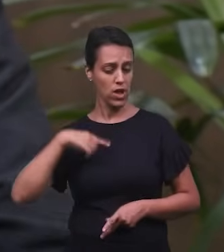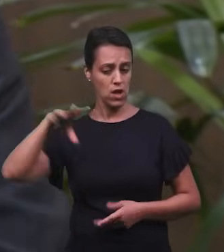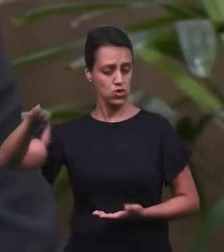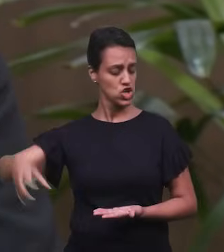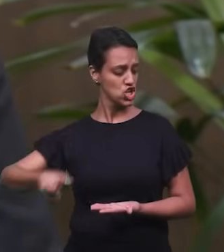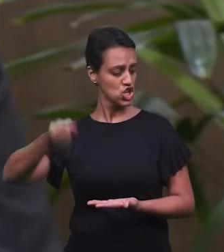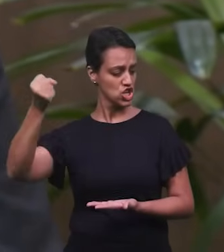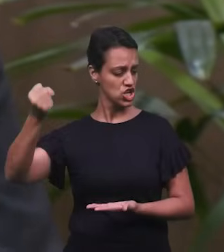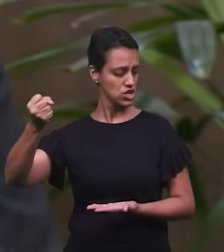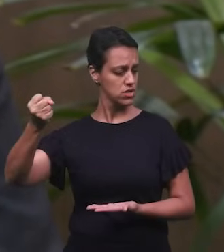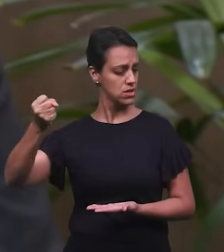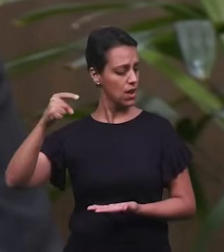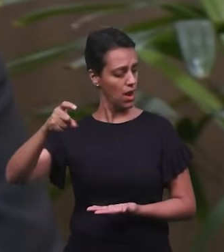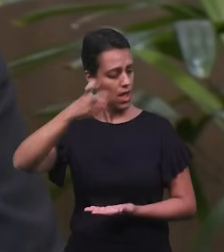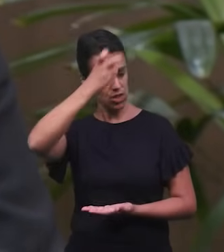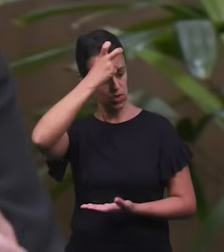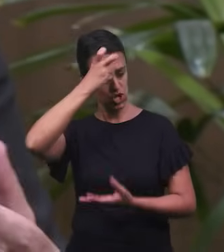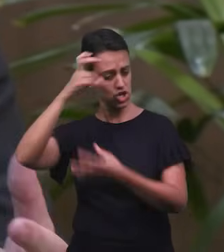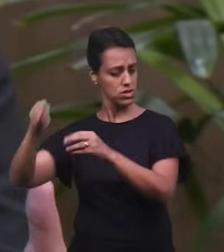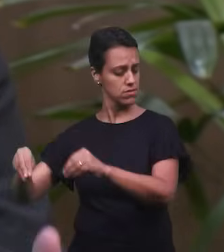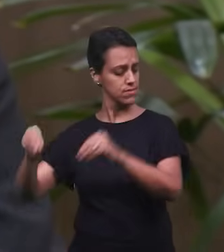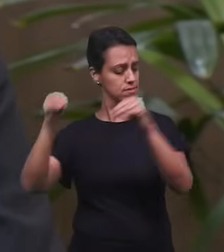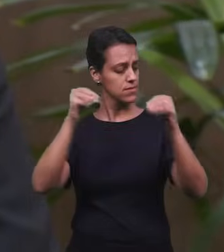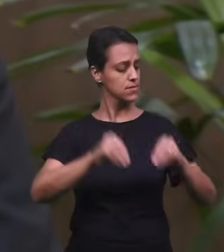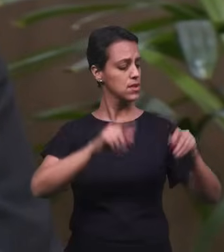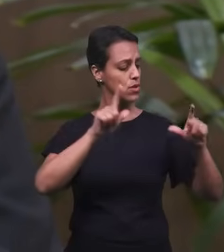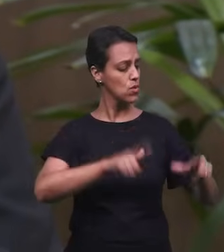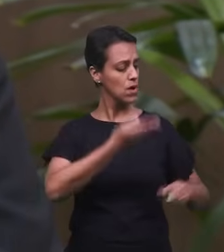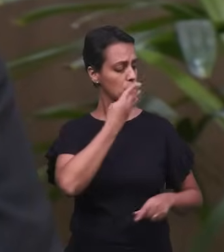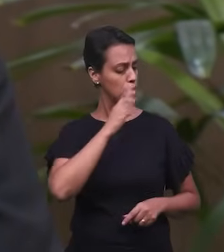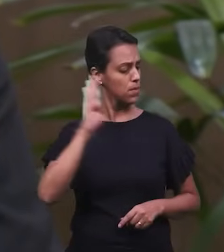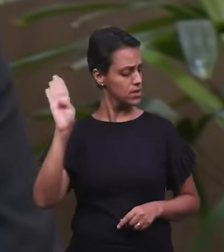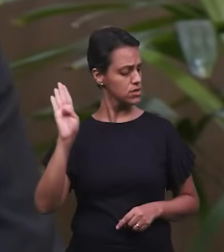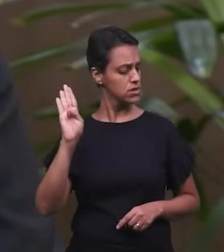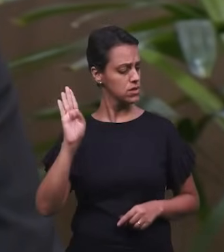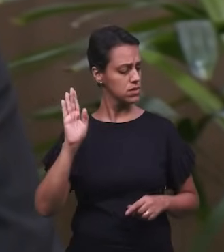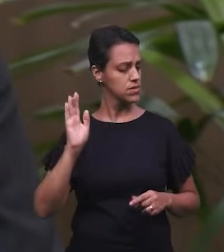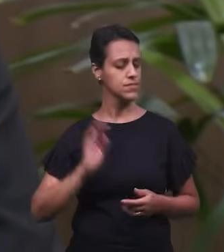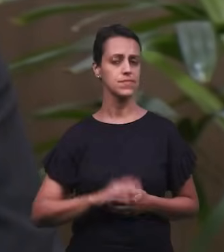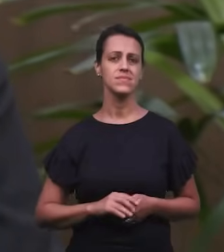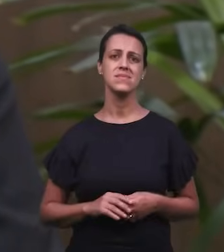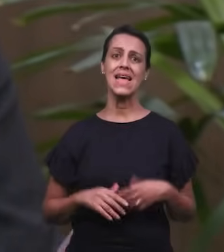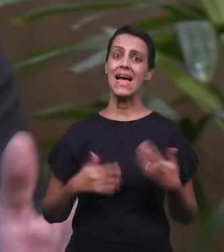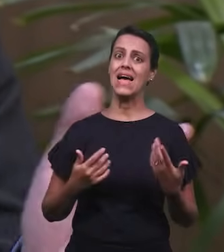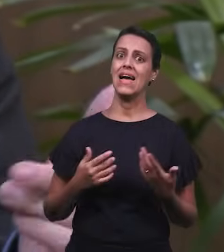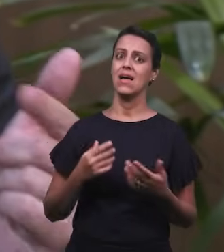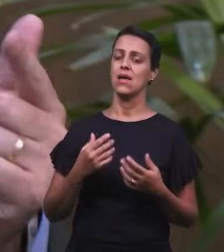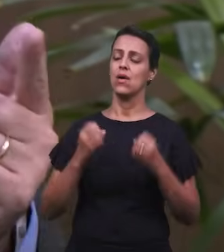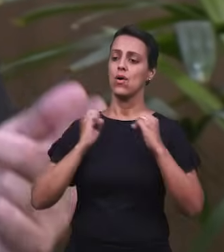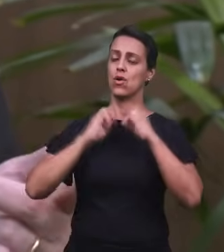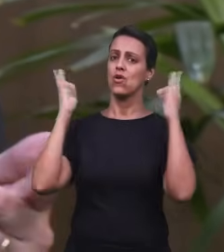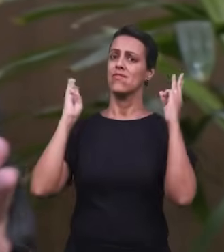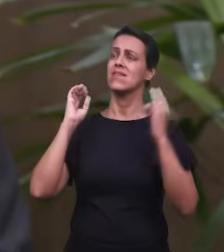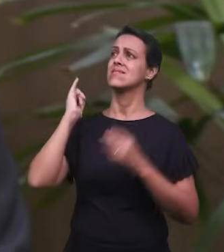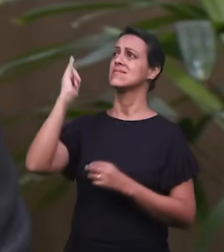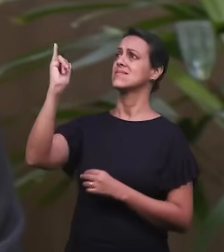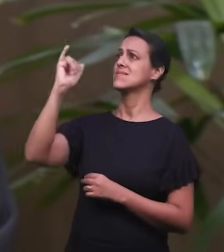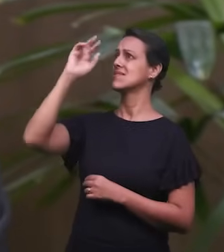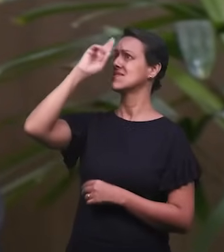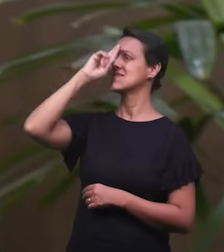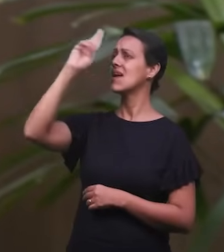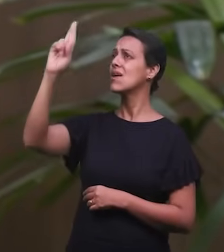prometida, e uma terra que mana leite e mel. E aí ele começou, Senhor, eu lembrei disso, né,